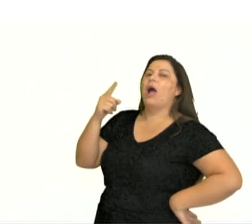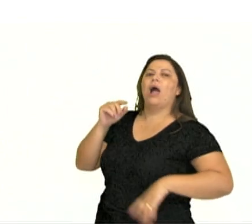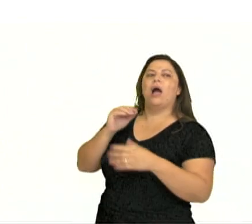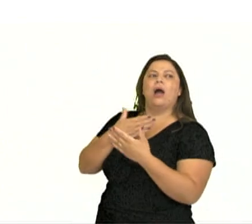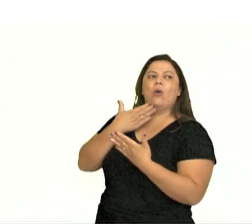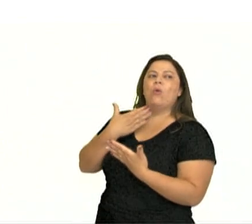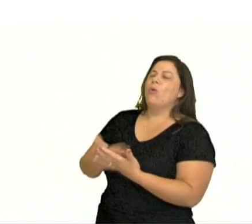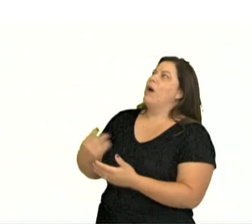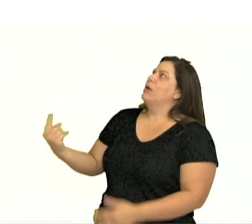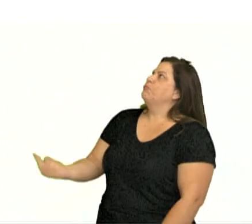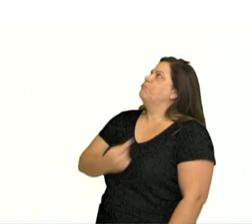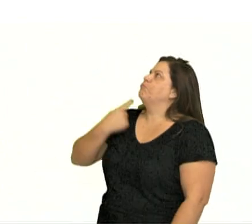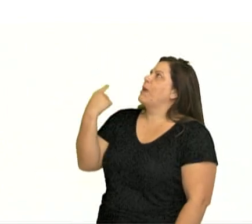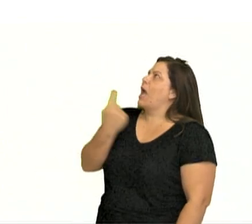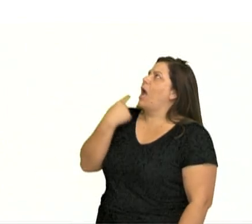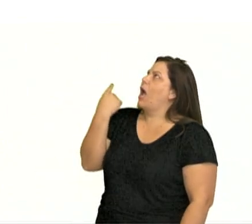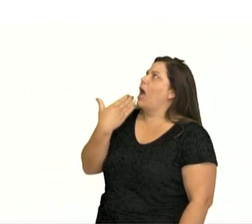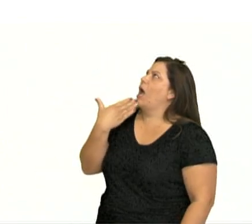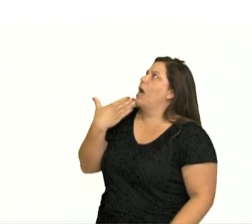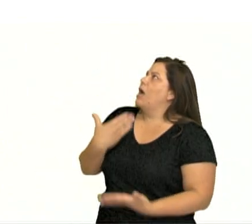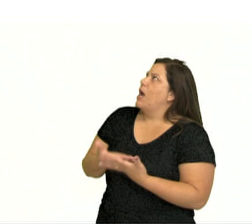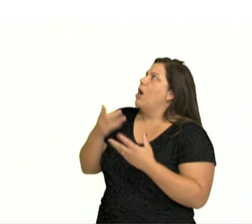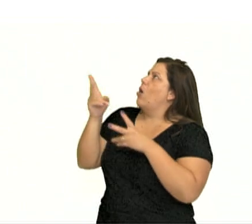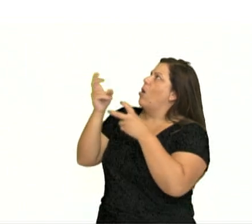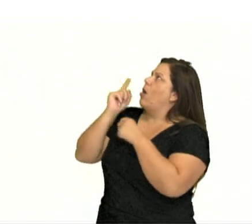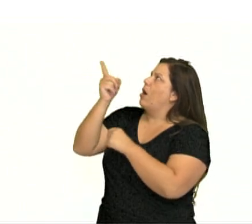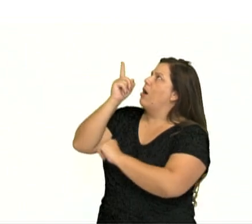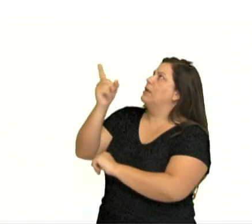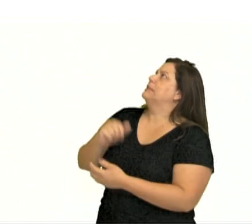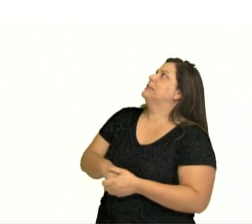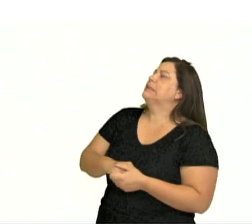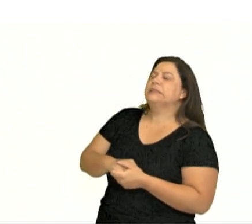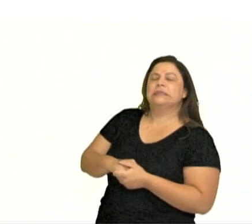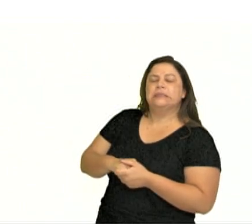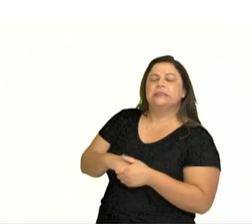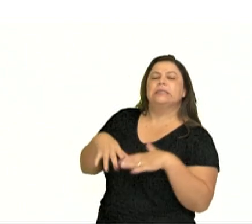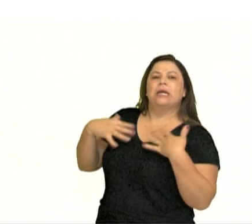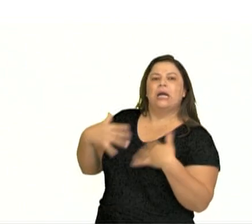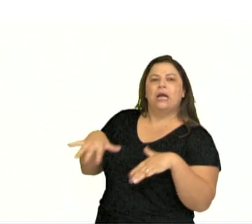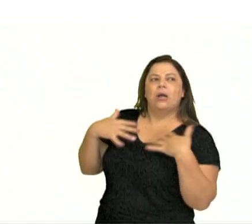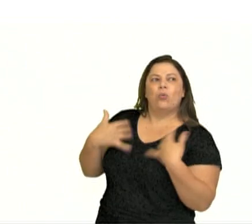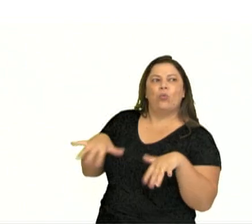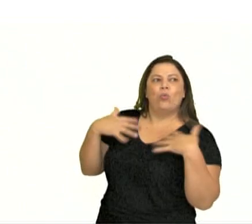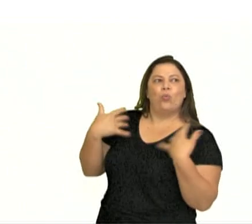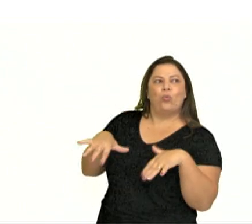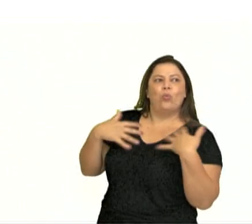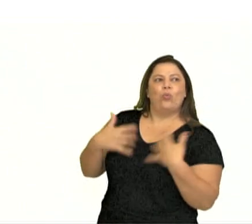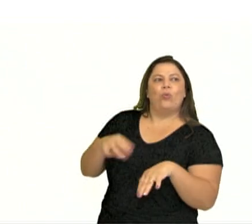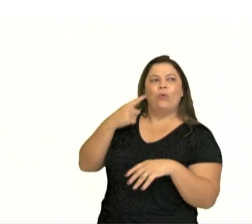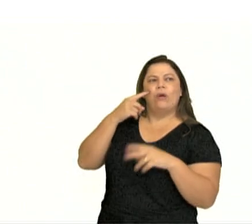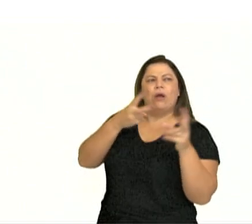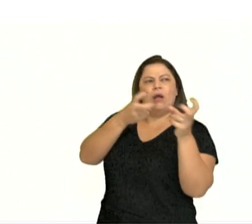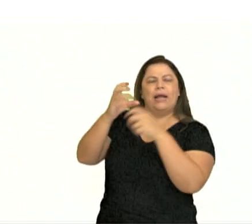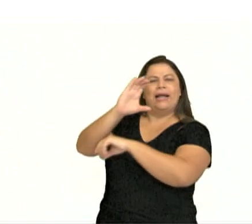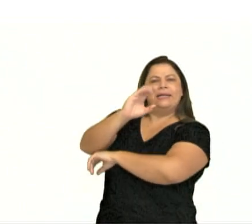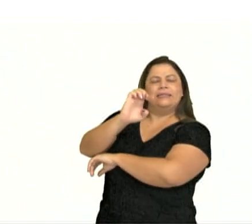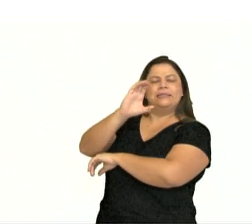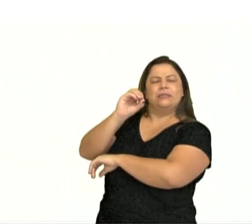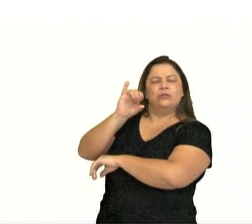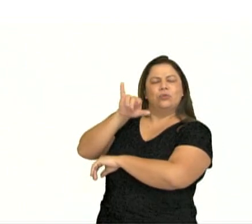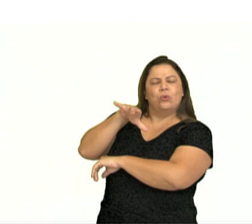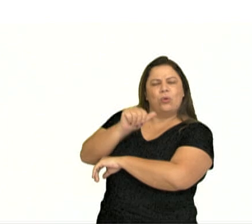Olha a altura dessa árvore! As sequoias é um exemplo de árvores mais altas que nós temos no planeta. Então,